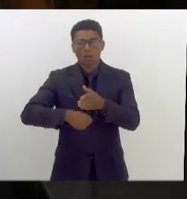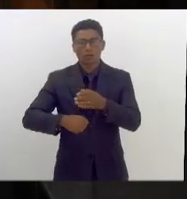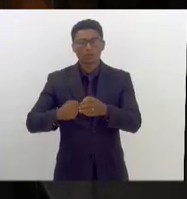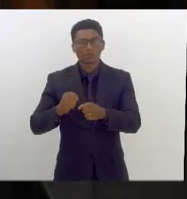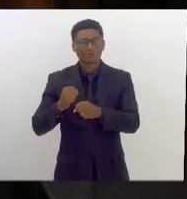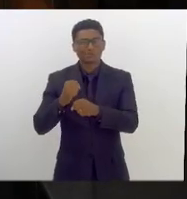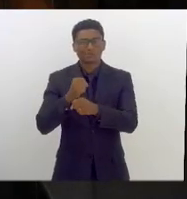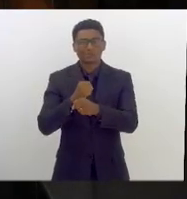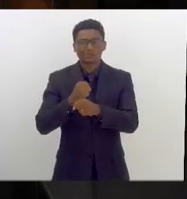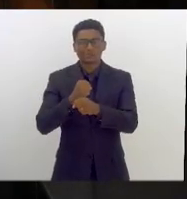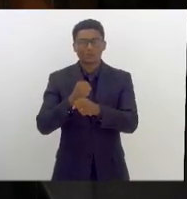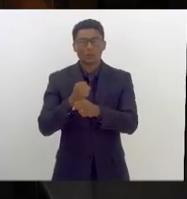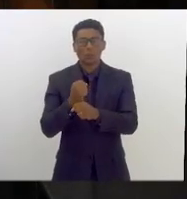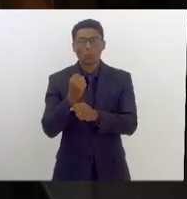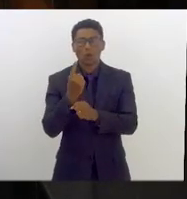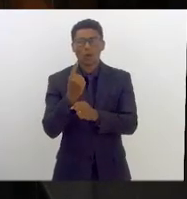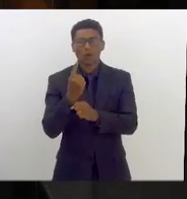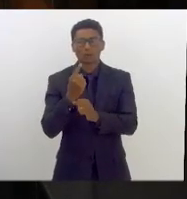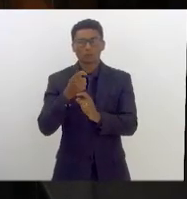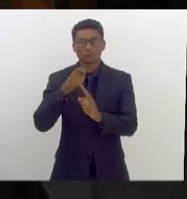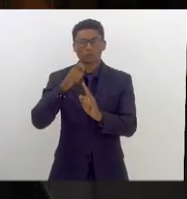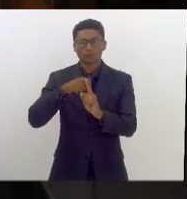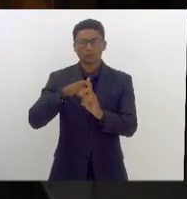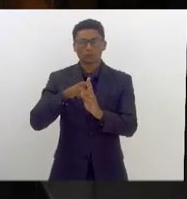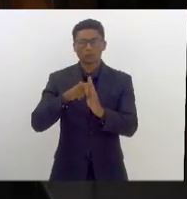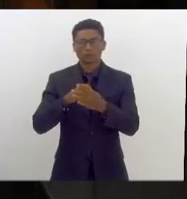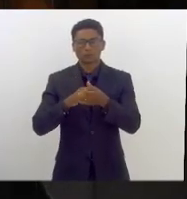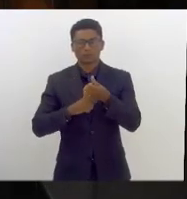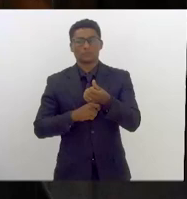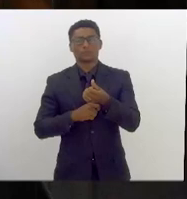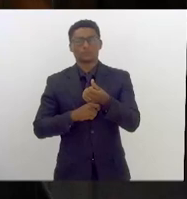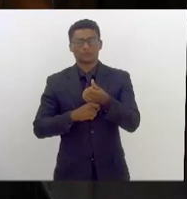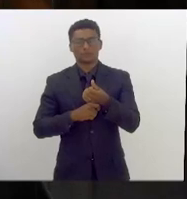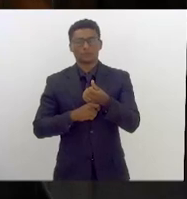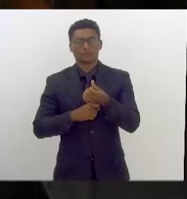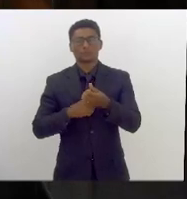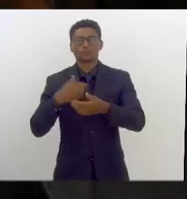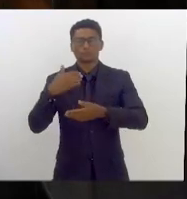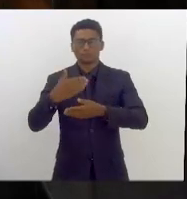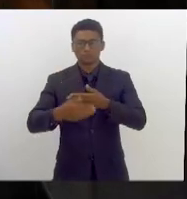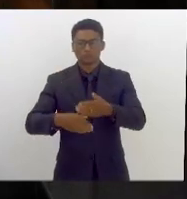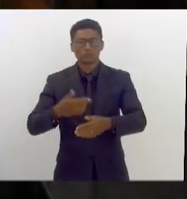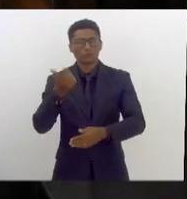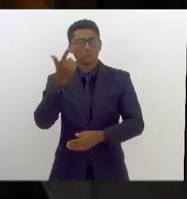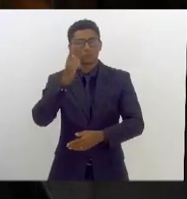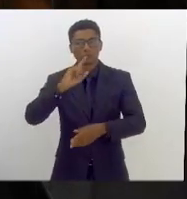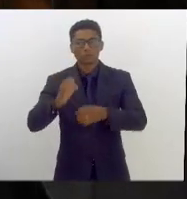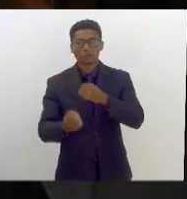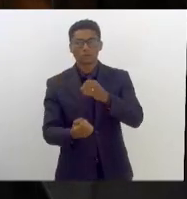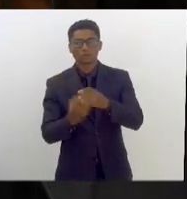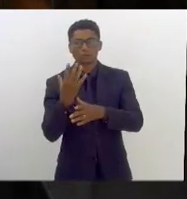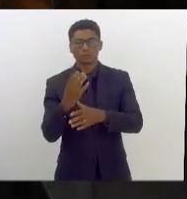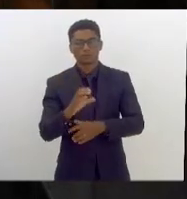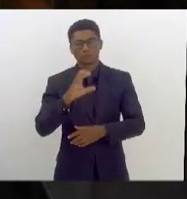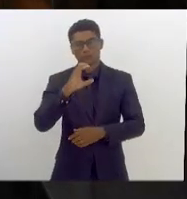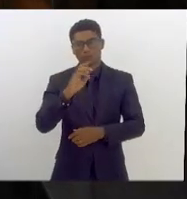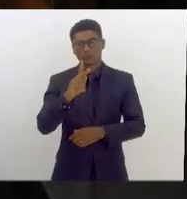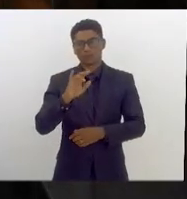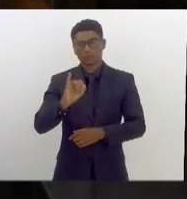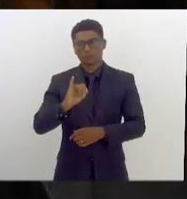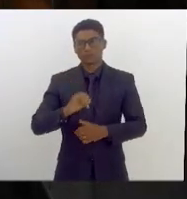1 ano e 6 meses. E eis que tal fato ocorreu. E até então,